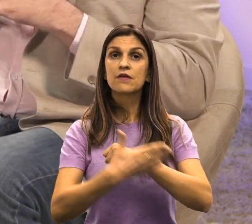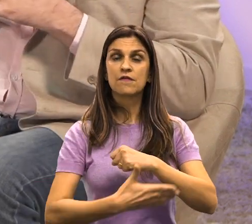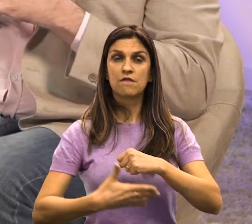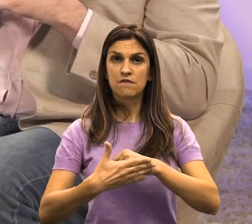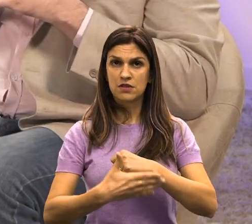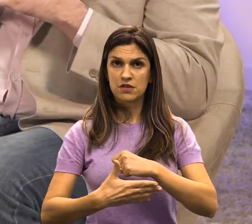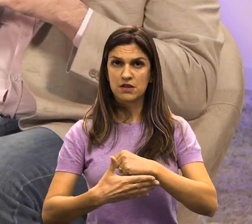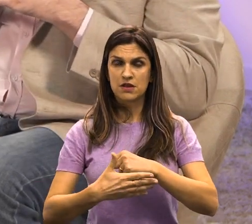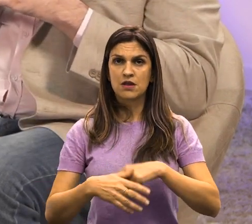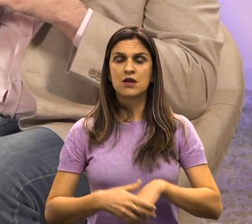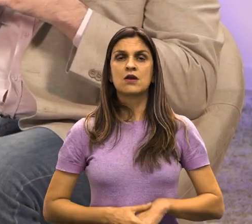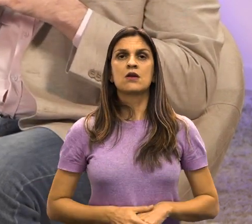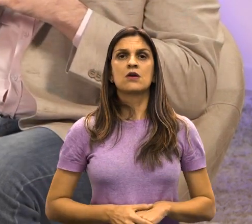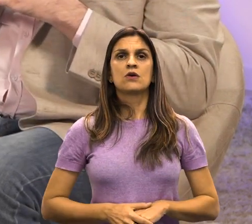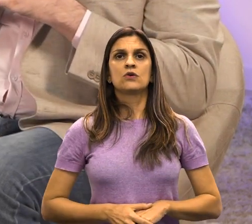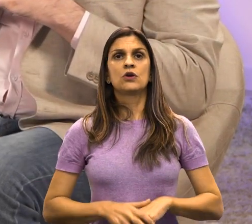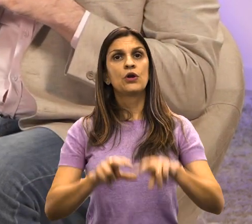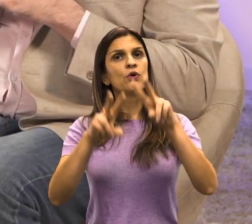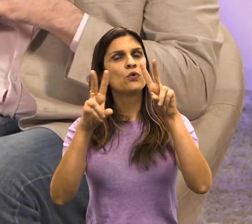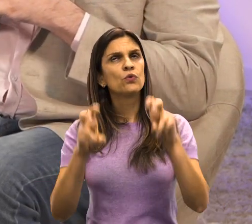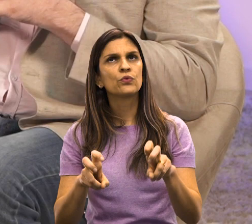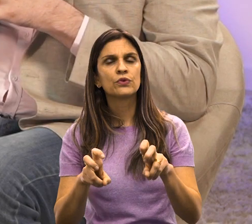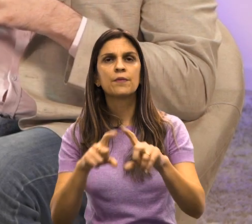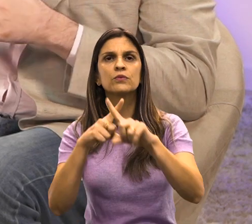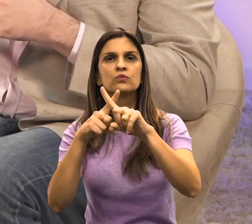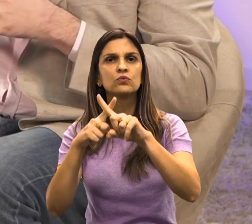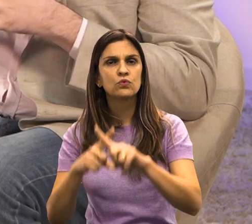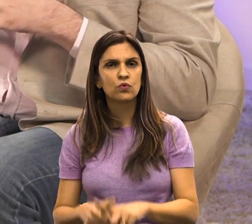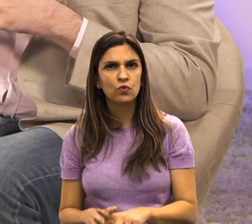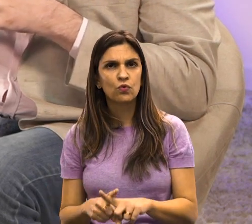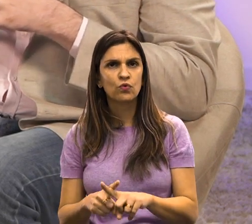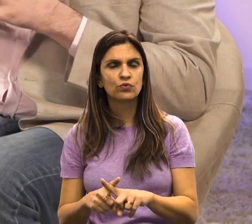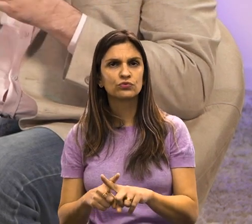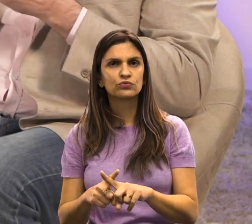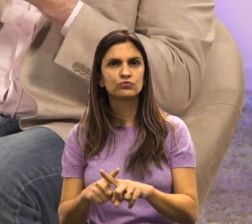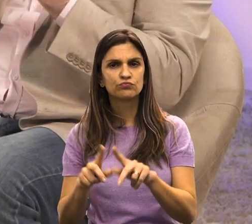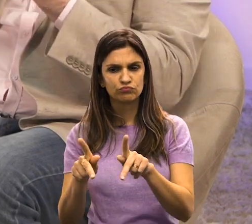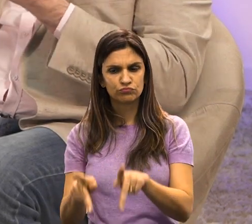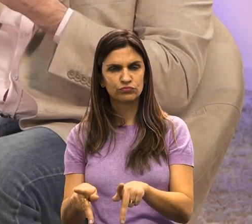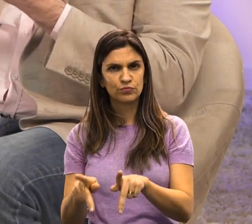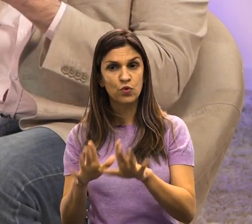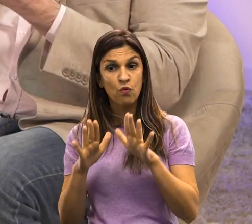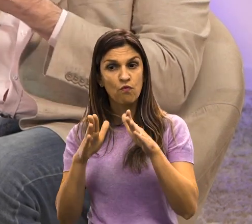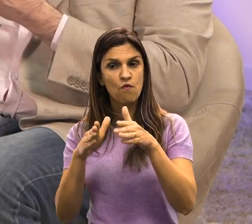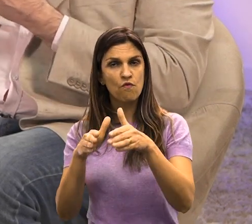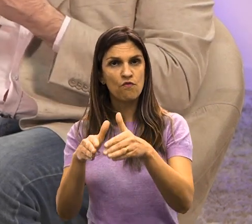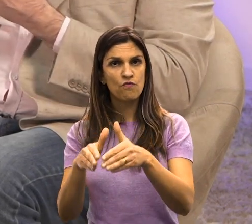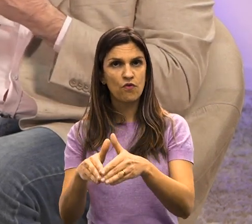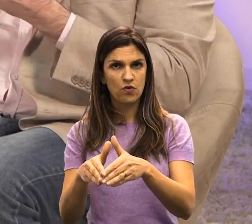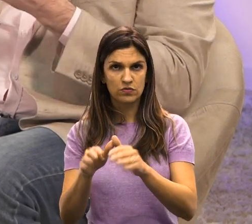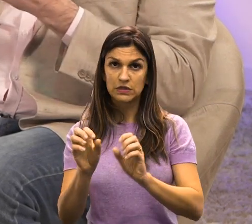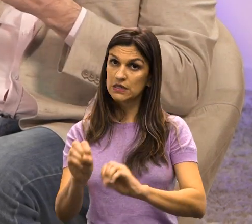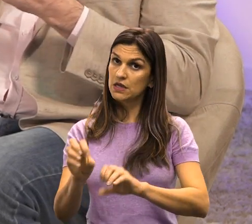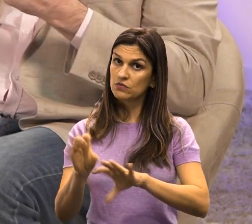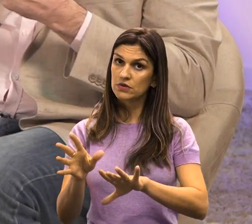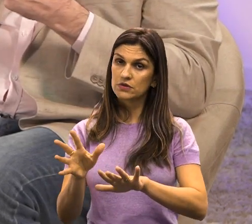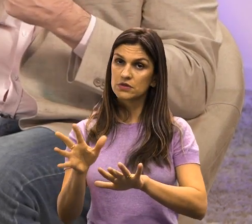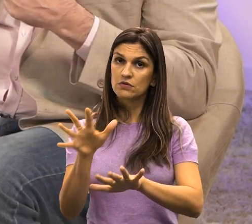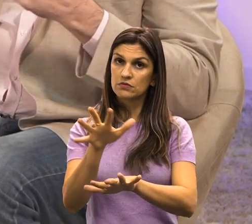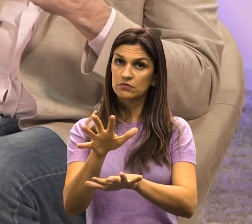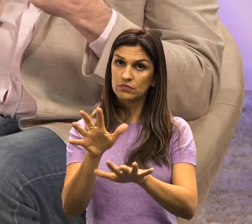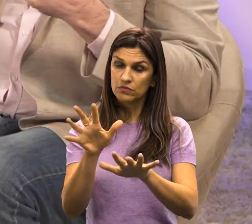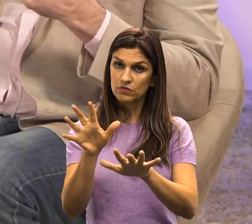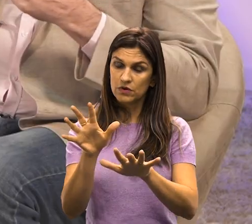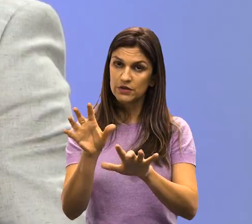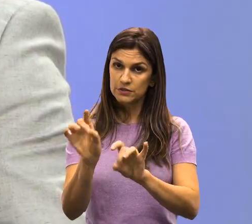exemplo, do concurso público para a educação especial, porque o vínculo é muito importante. Aquela